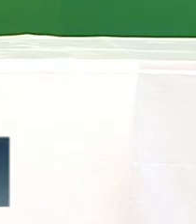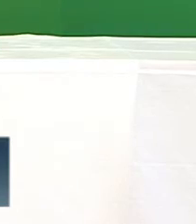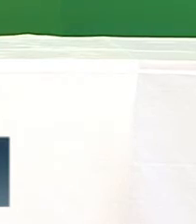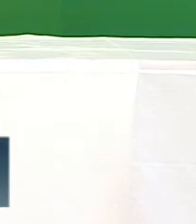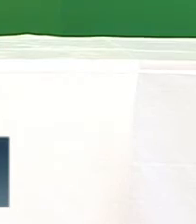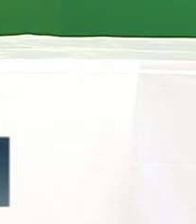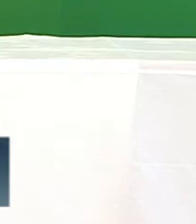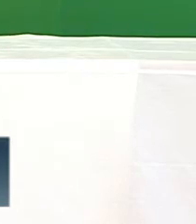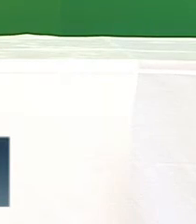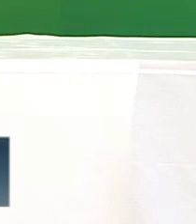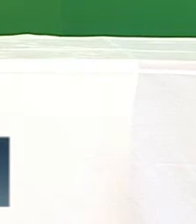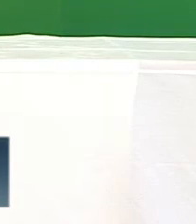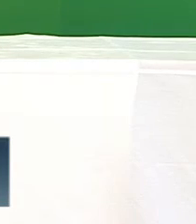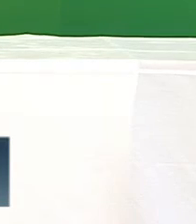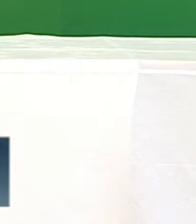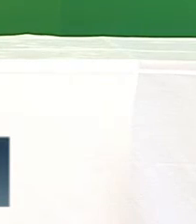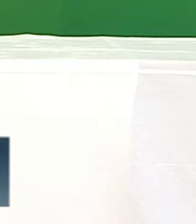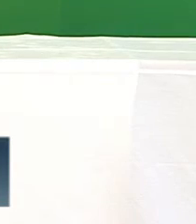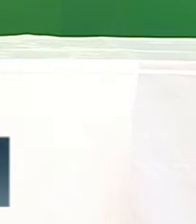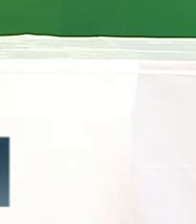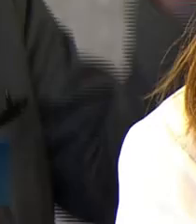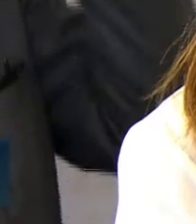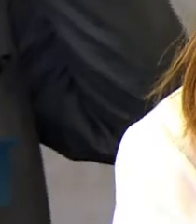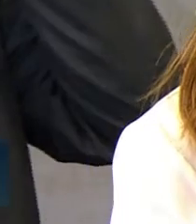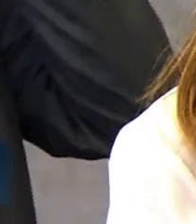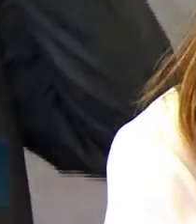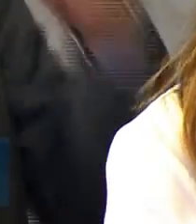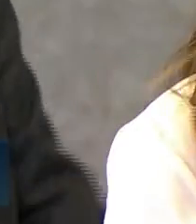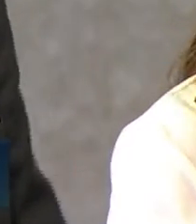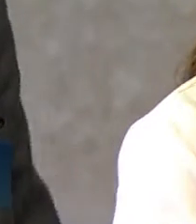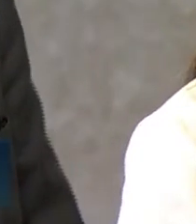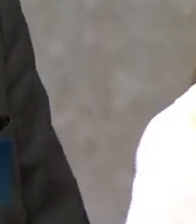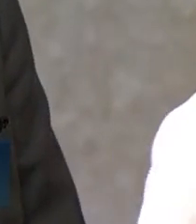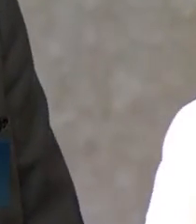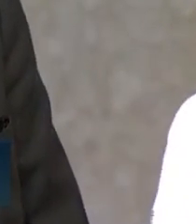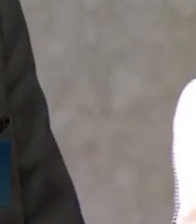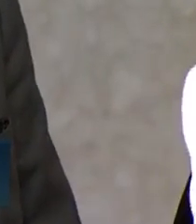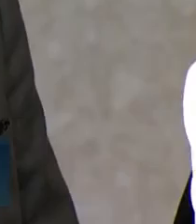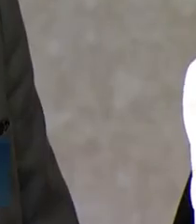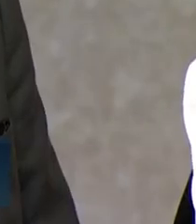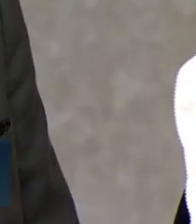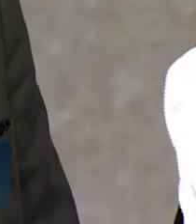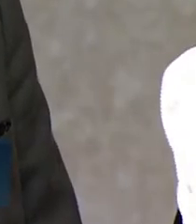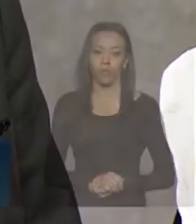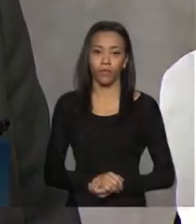Ministro, bom dia. Alexandre Martelo, do Portal G1. Apesar do anúncio de vocês e da